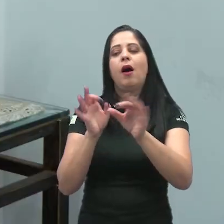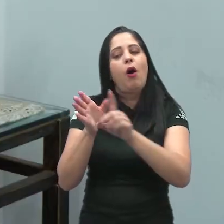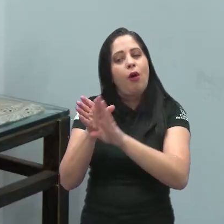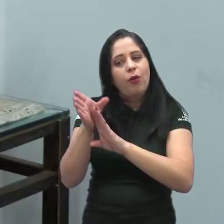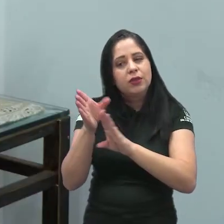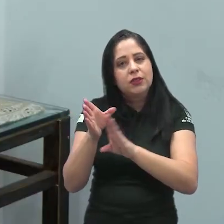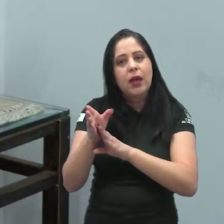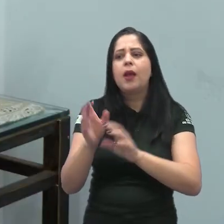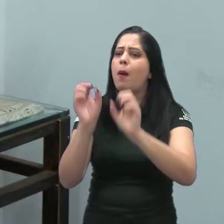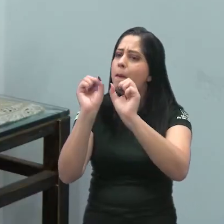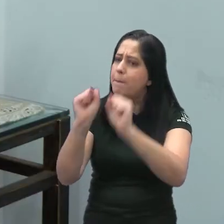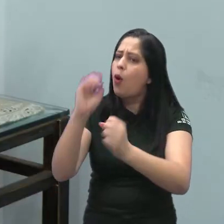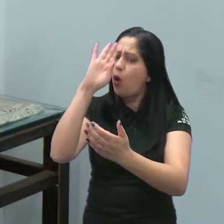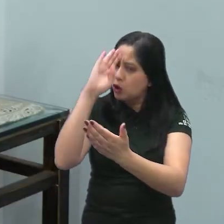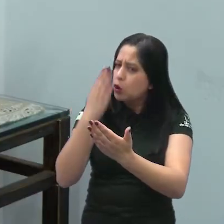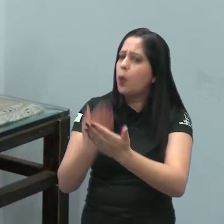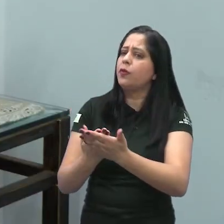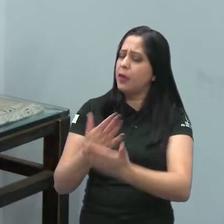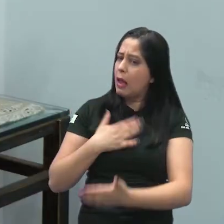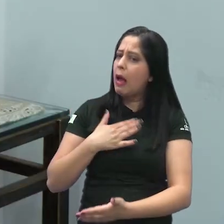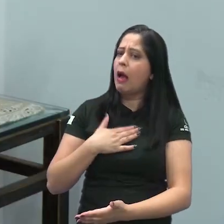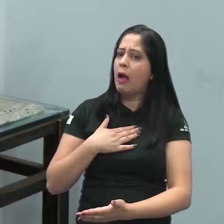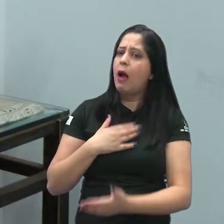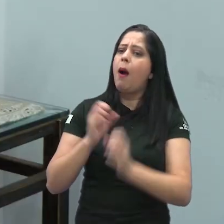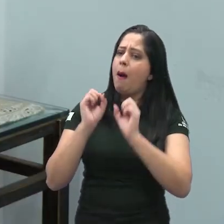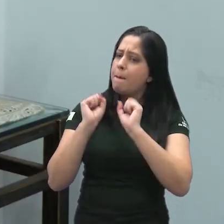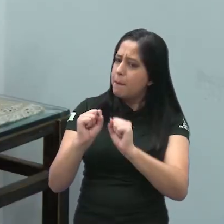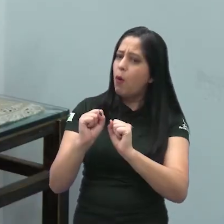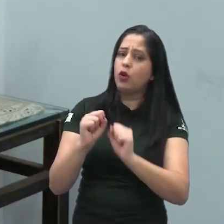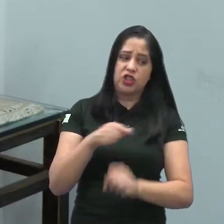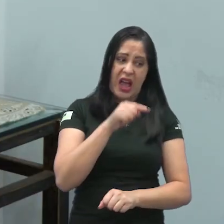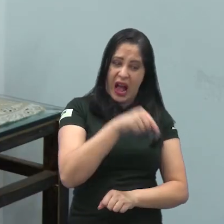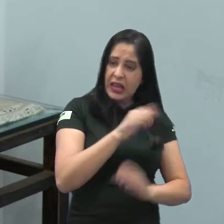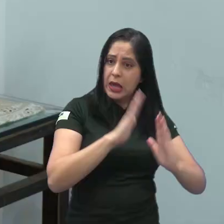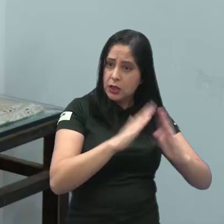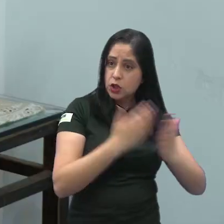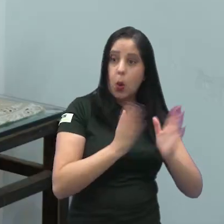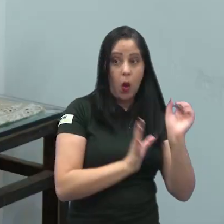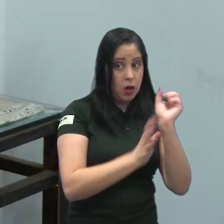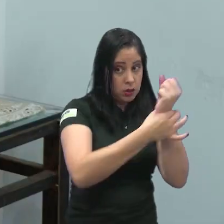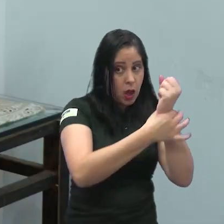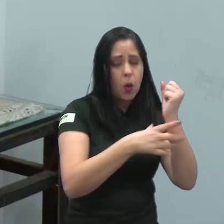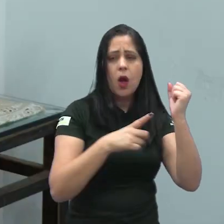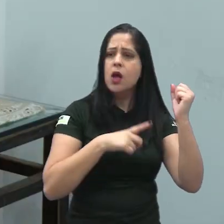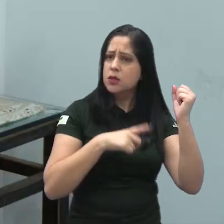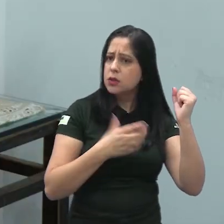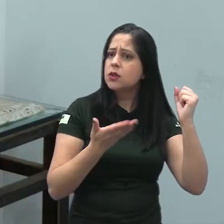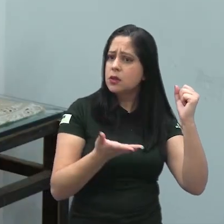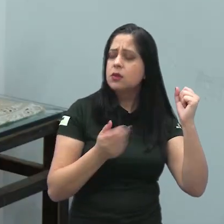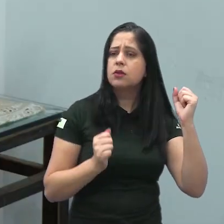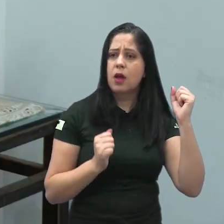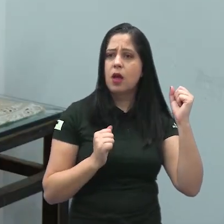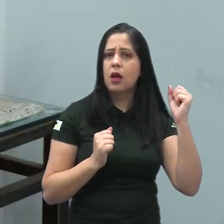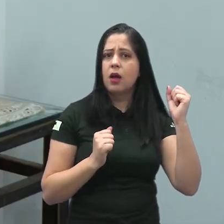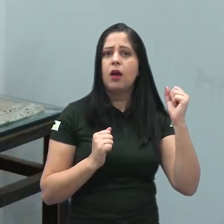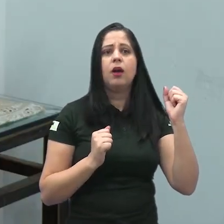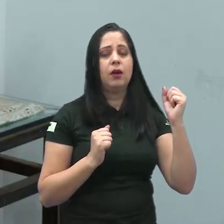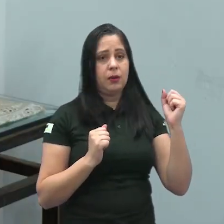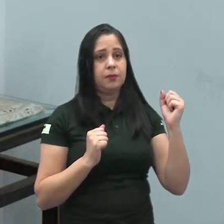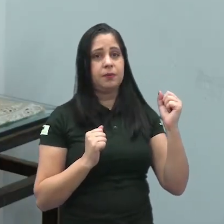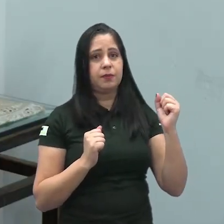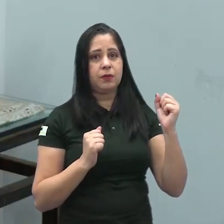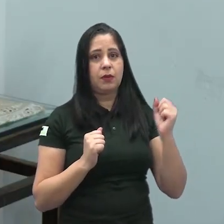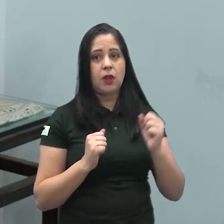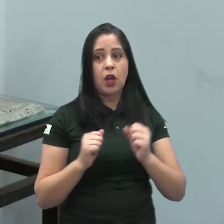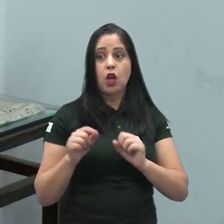para eles, vocês podem contar com a gente, vocês estão seguros, seus filhos estão seguros aqui conosco, né? E tudo